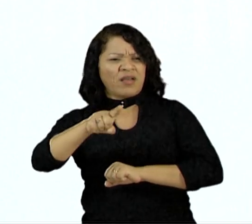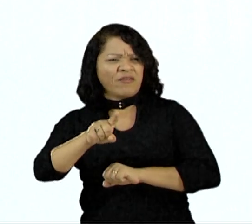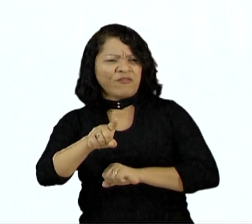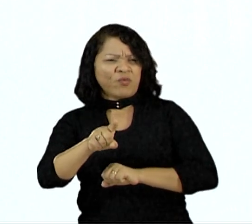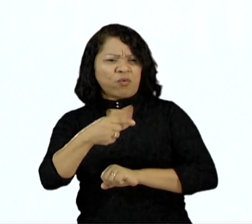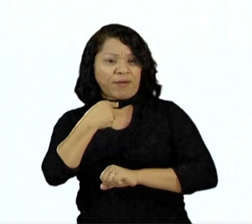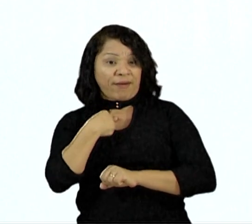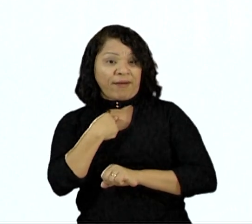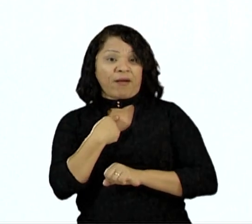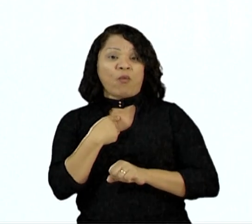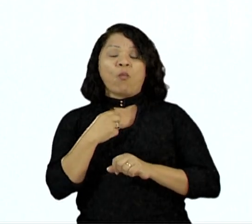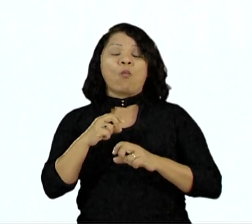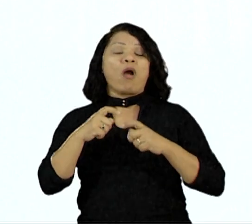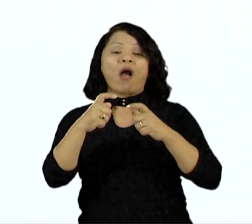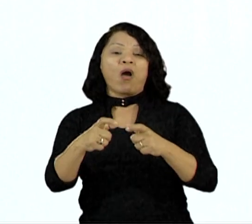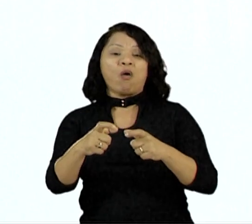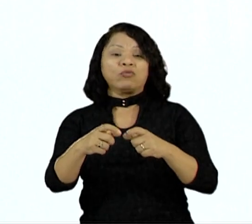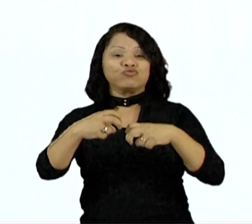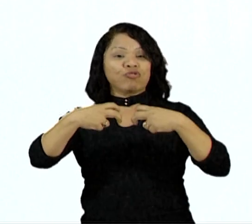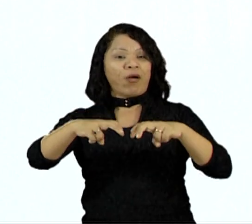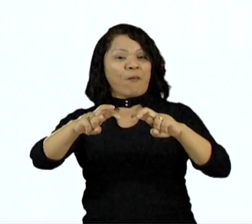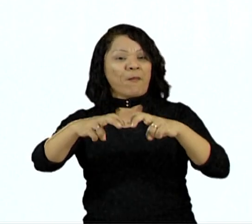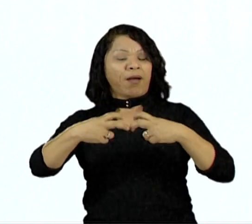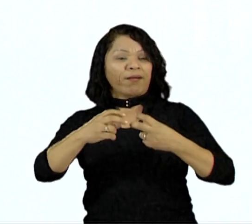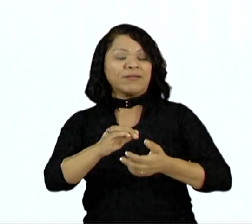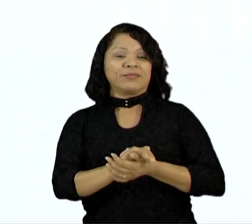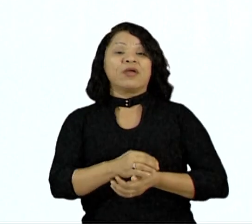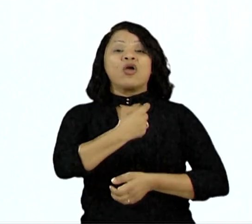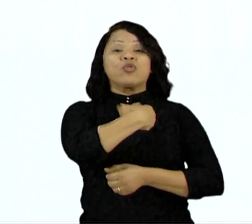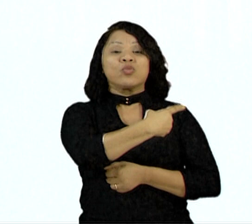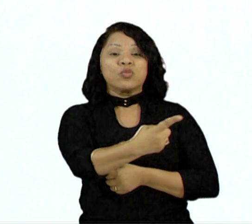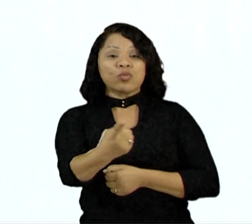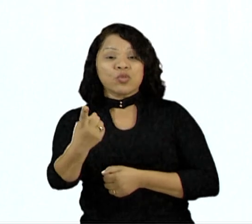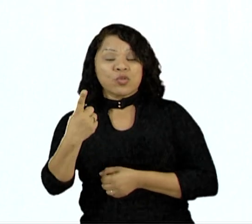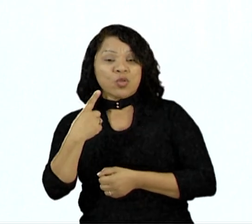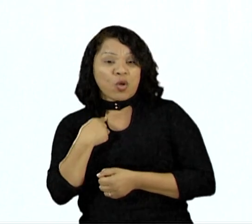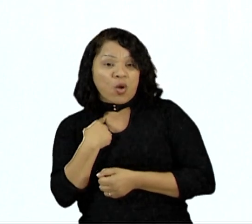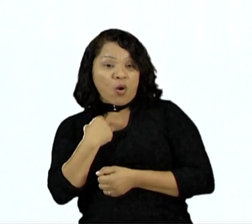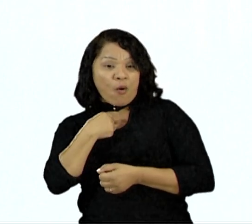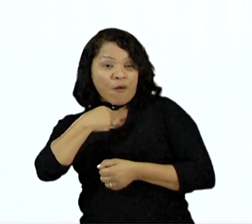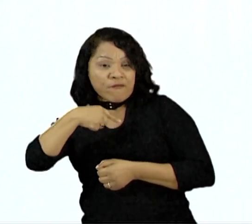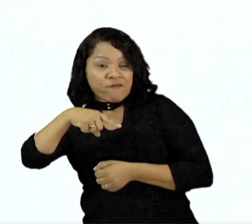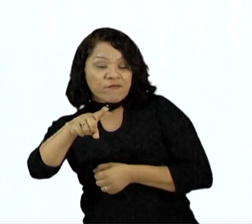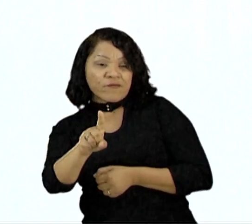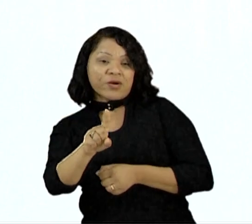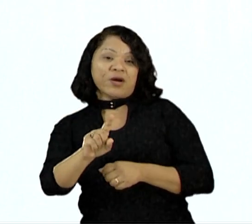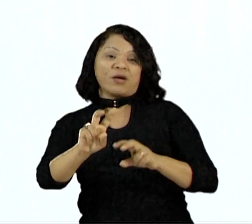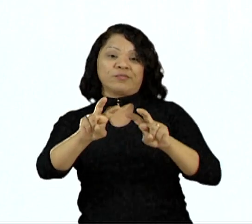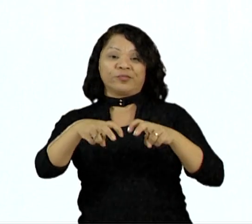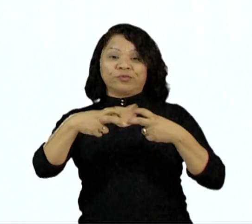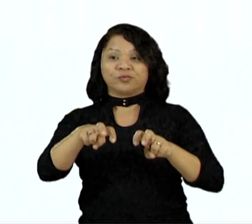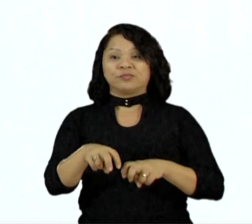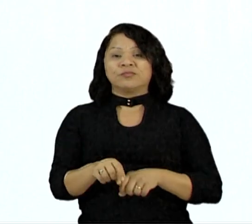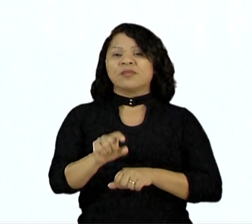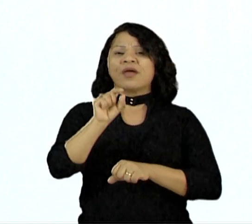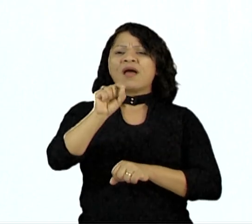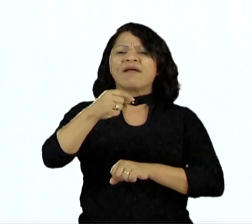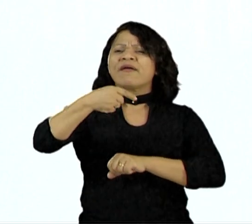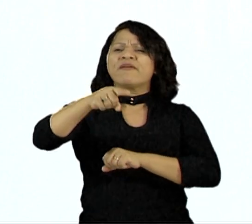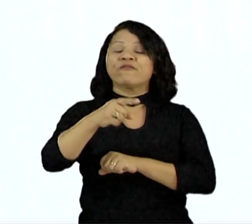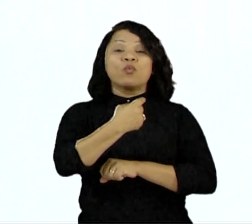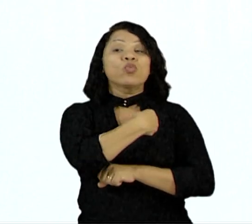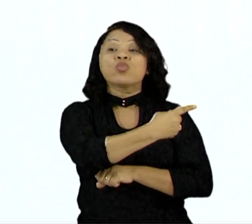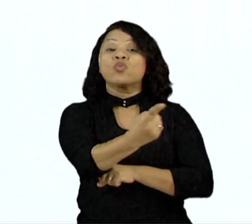Onde? Ao parque, né? Nós vamos ao parque. Quem foi? Nós, as